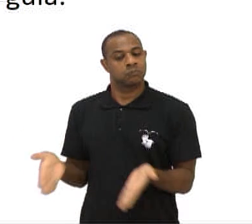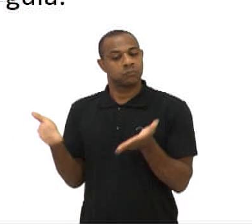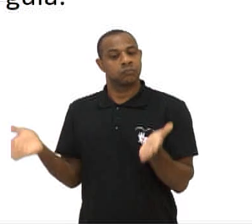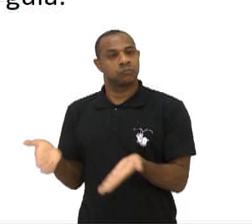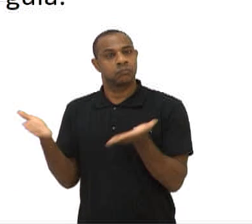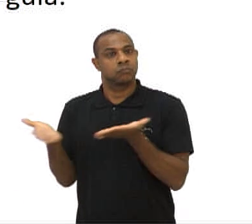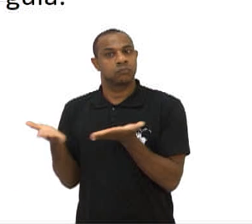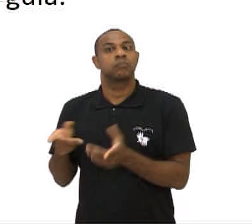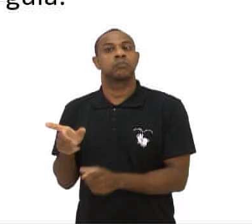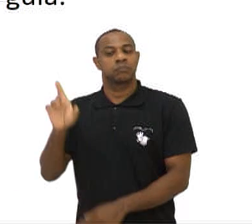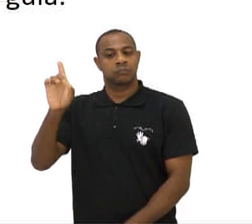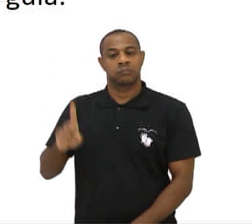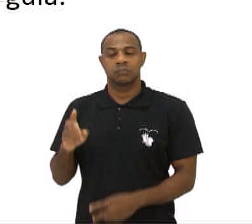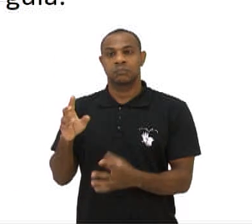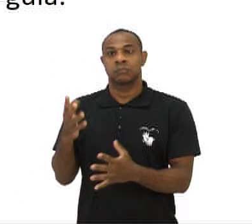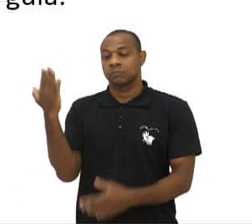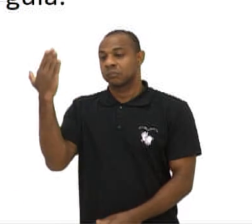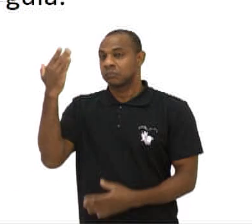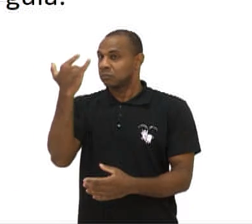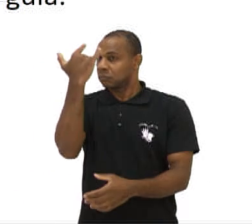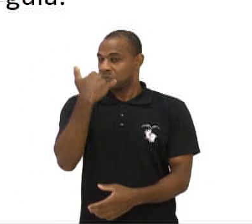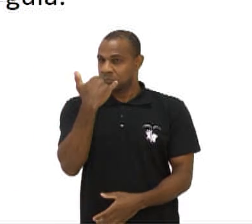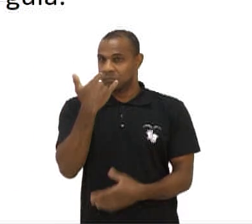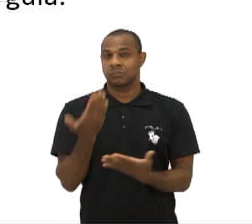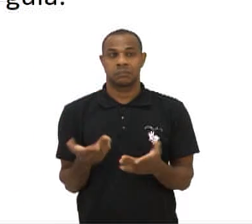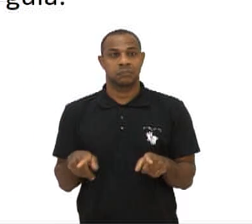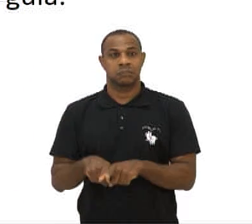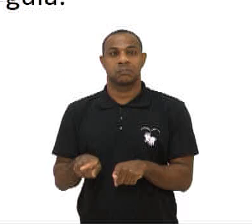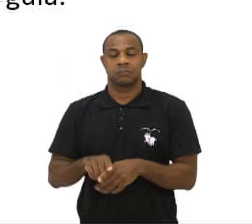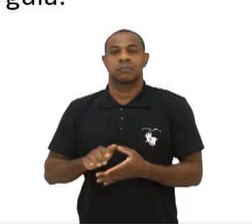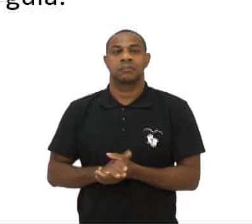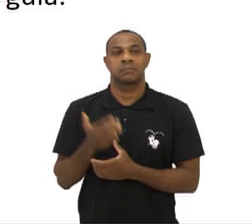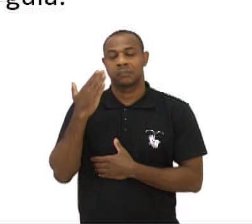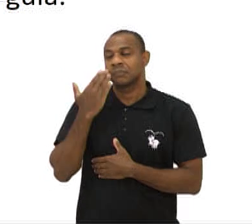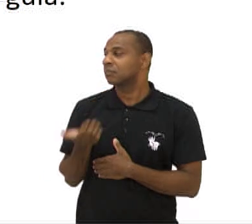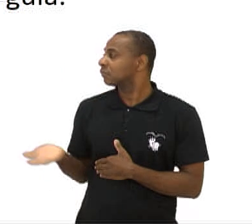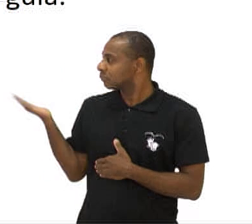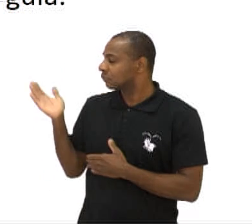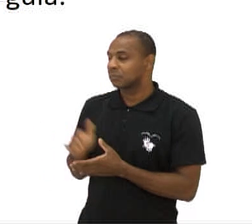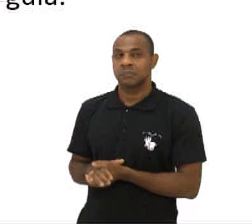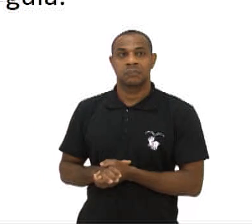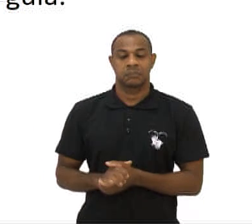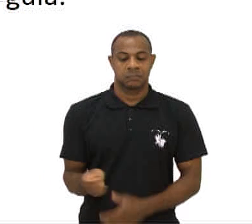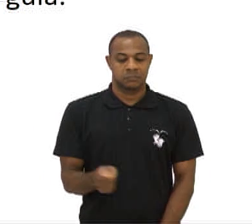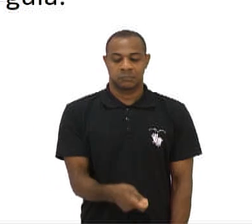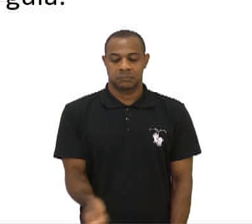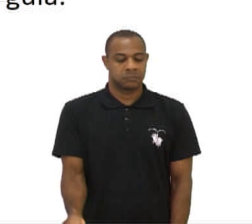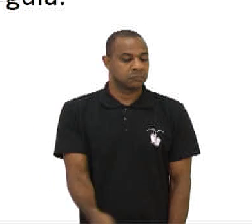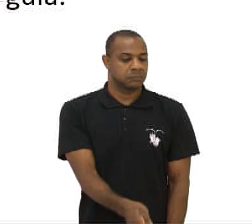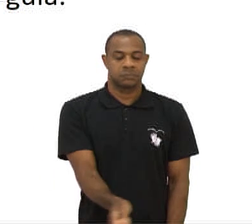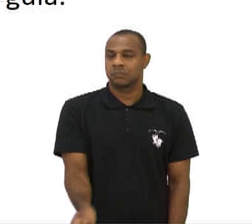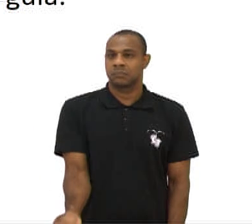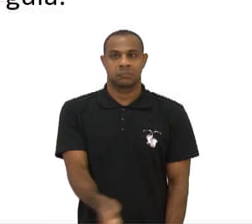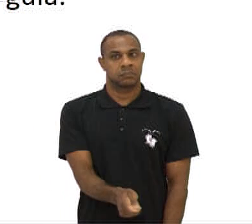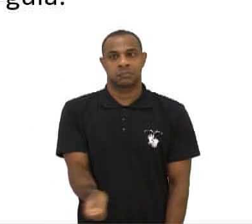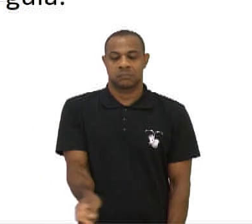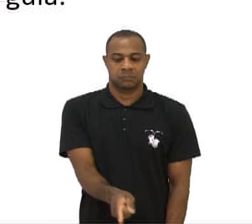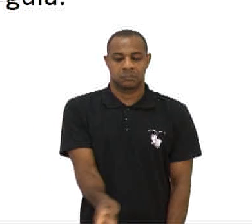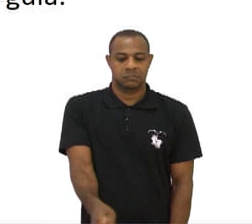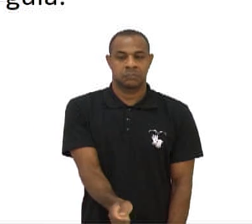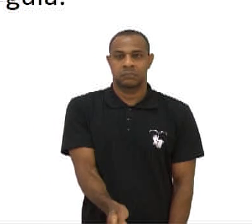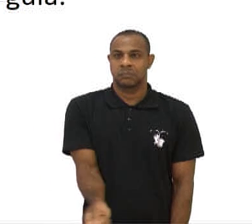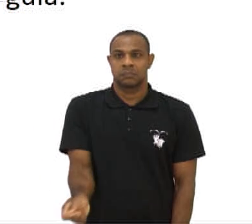de deficientes visuais. Por Solange Azevedo. A bengala é um símbolo muito forte